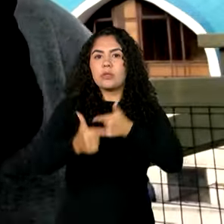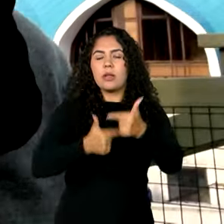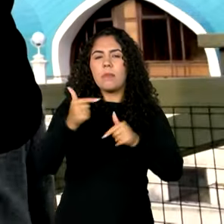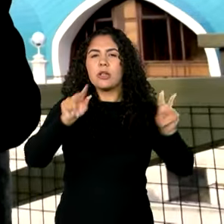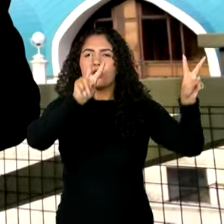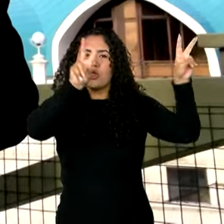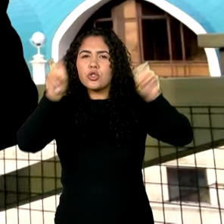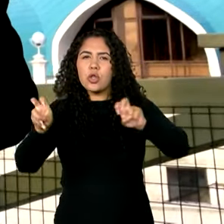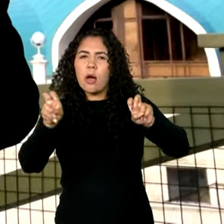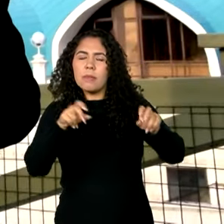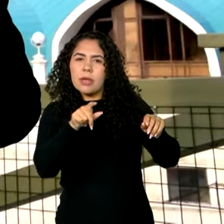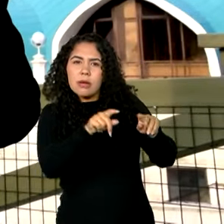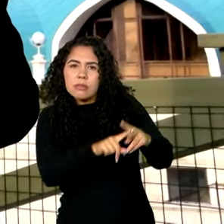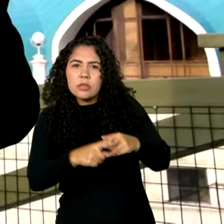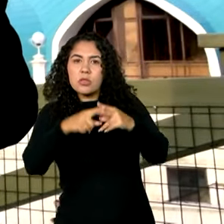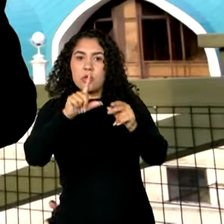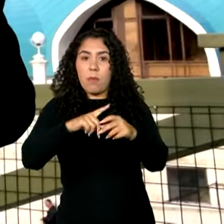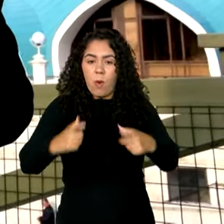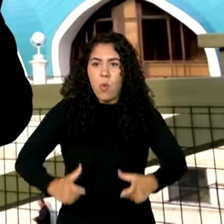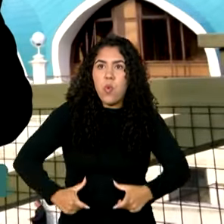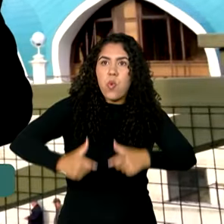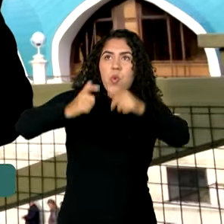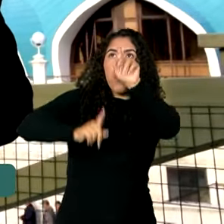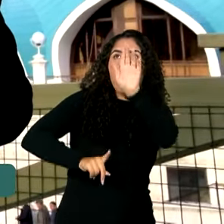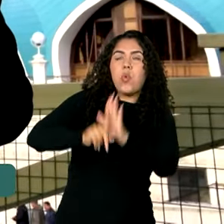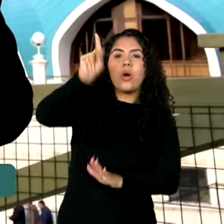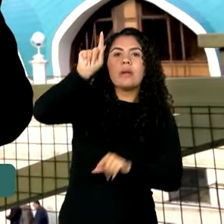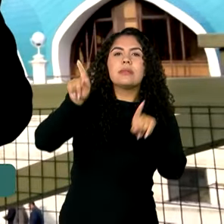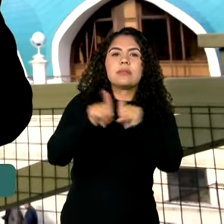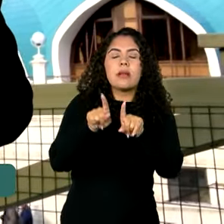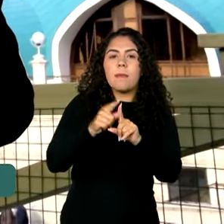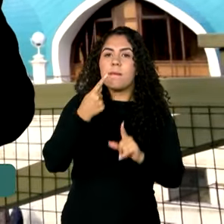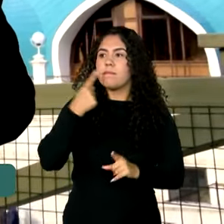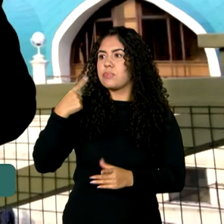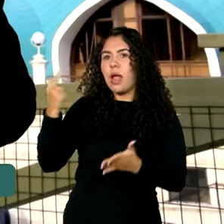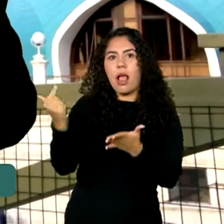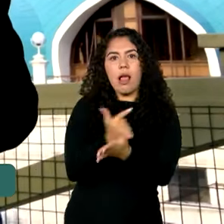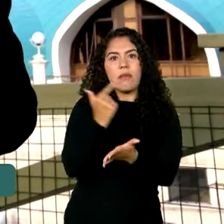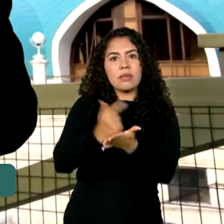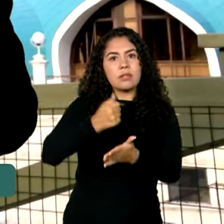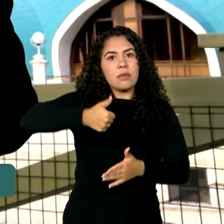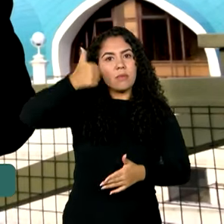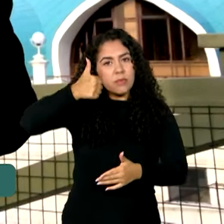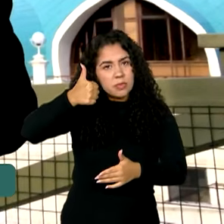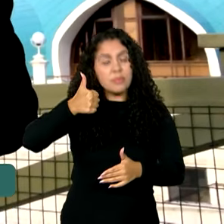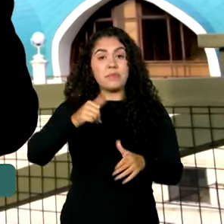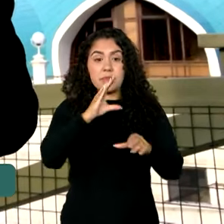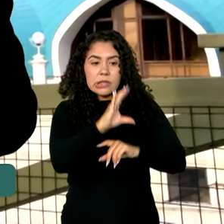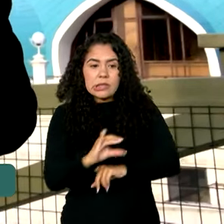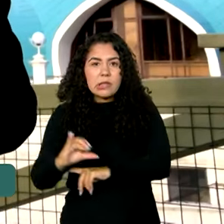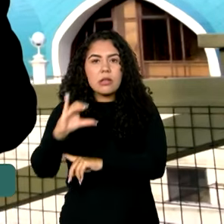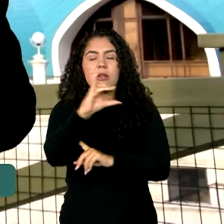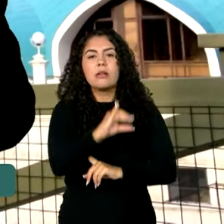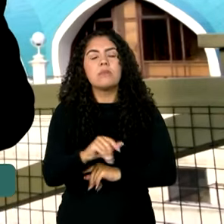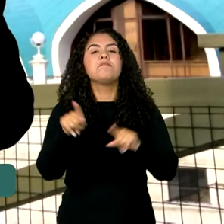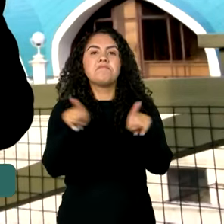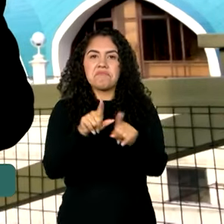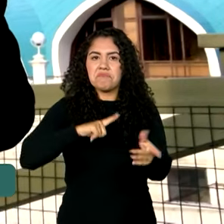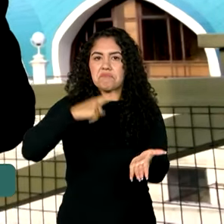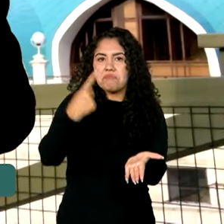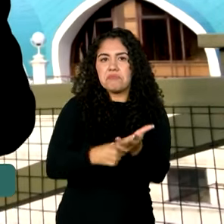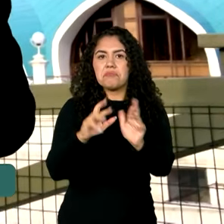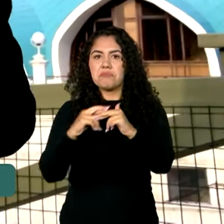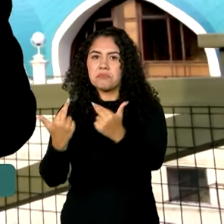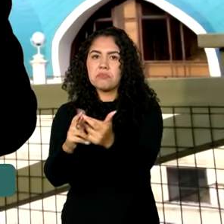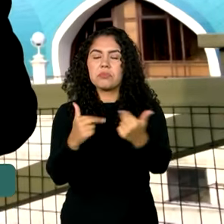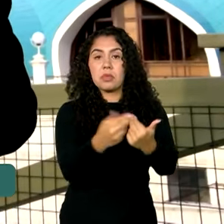Nuclear e o lançamento da primeira edição da revista científica do bloco. Também foram realizadas as primeiras reuniões de